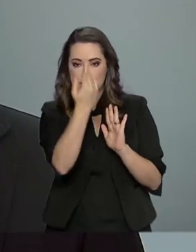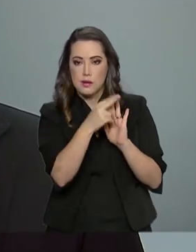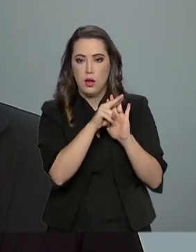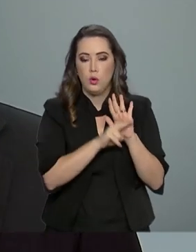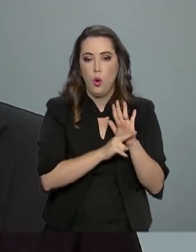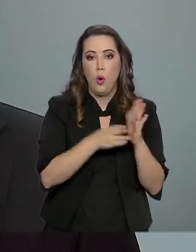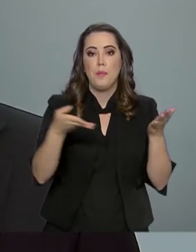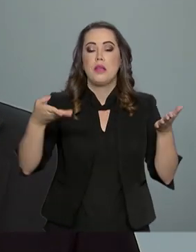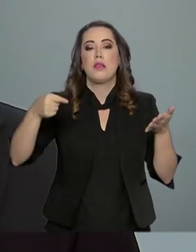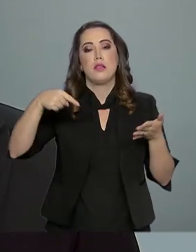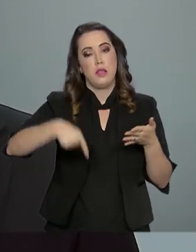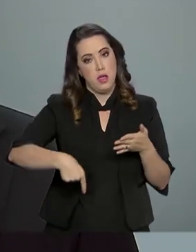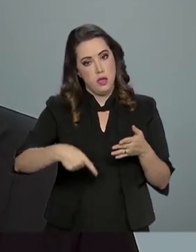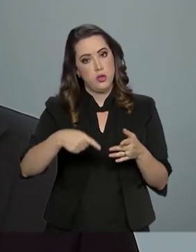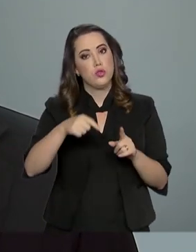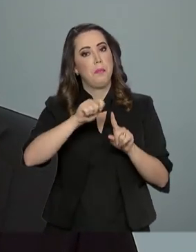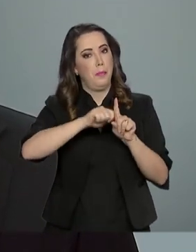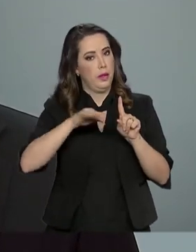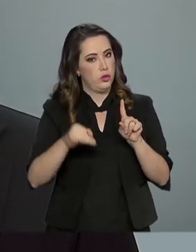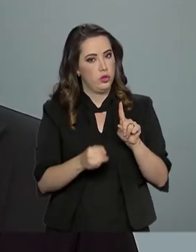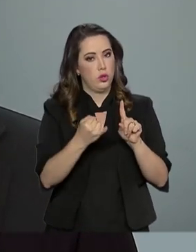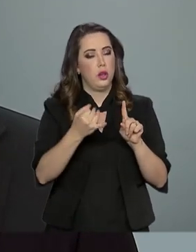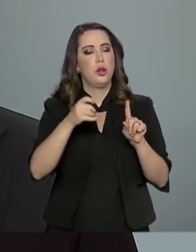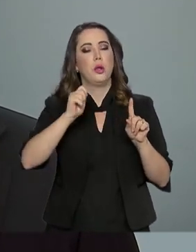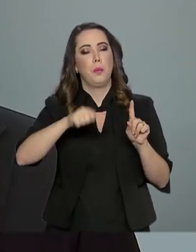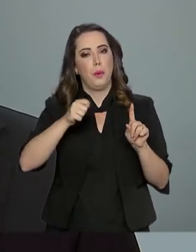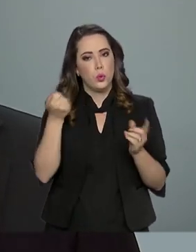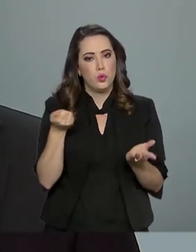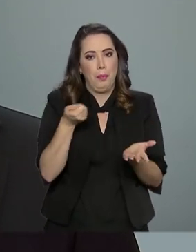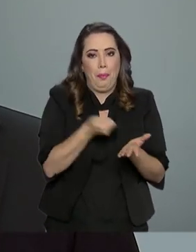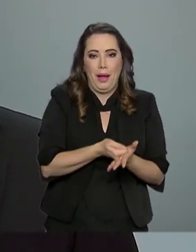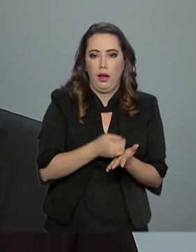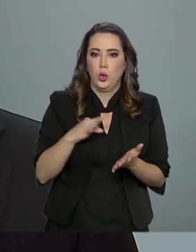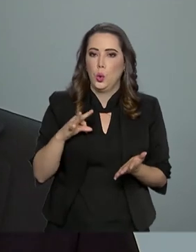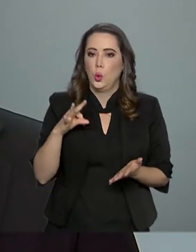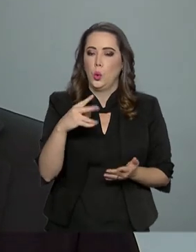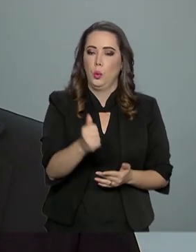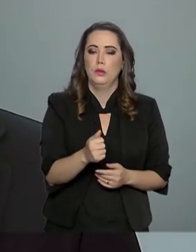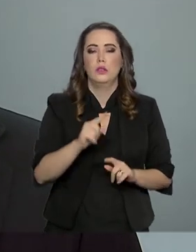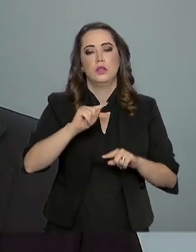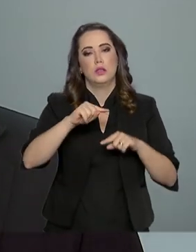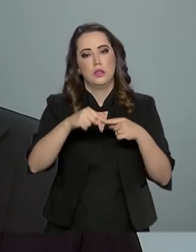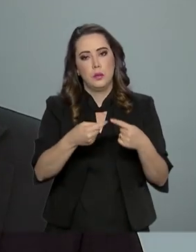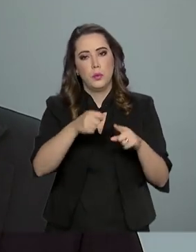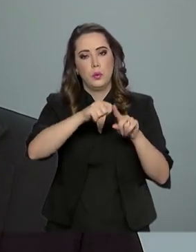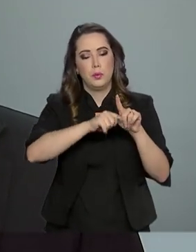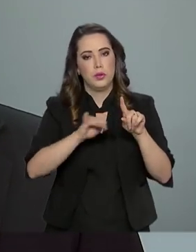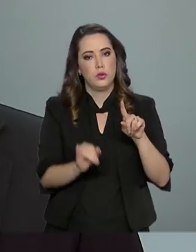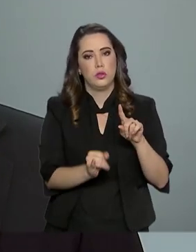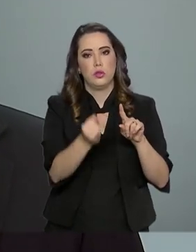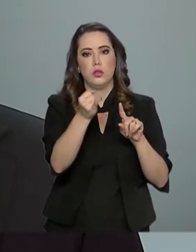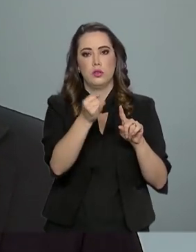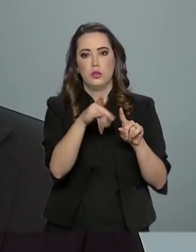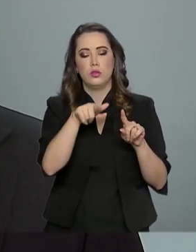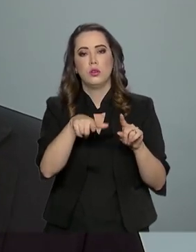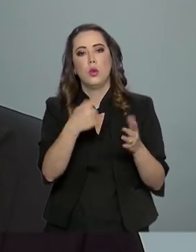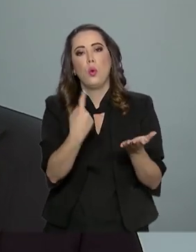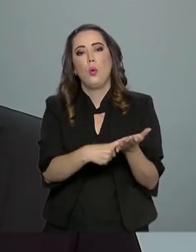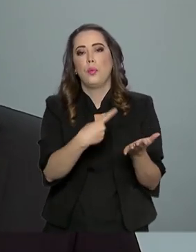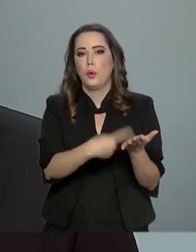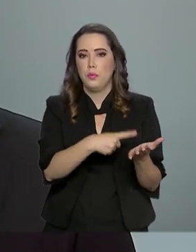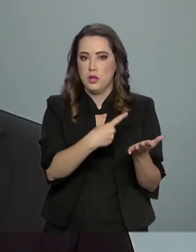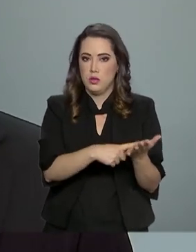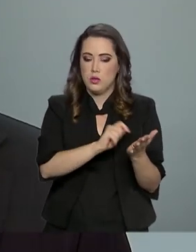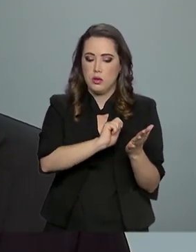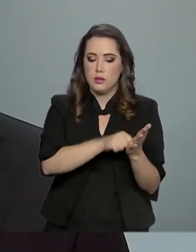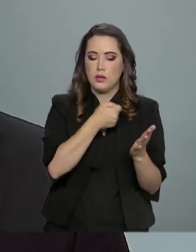regularizar ainda em janeiro todos os seus débitos, para que possam, dentro do mês de janeiro, fazer o termo de opção